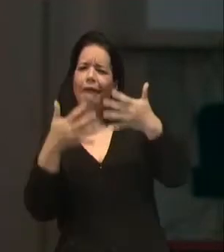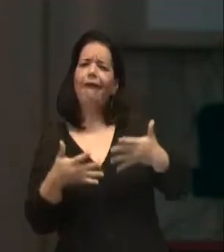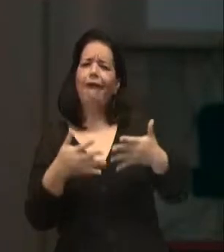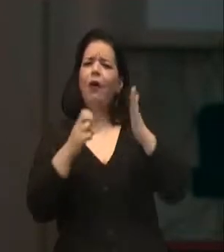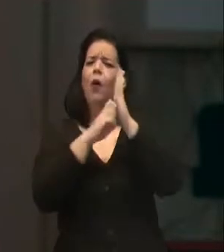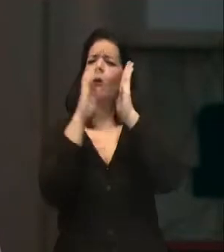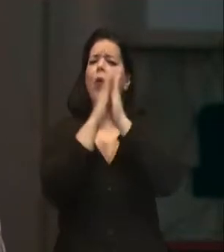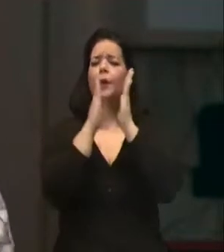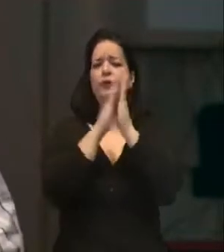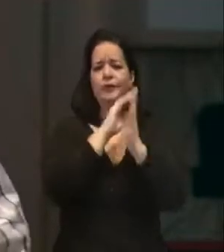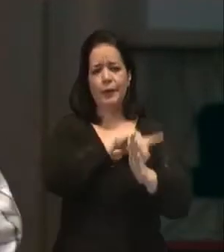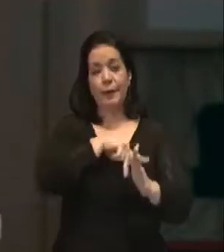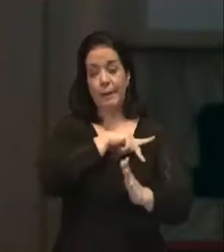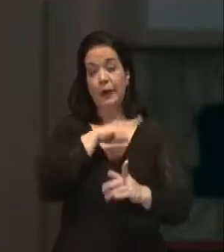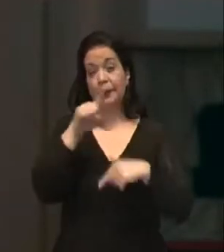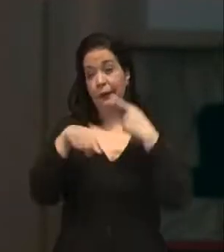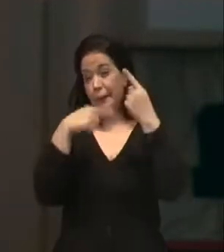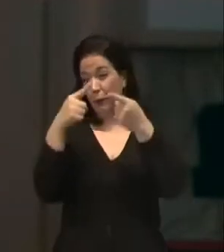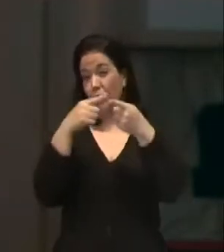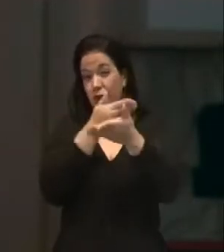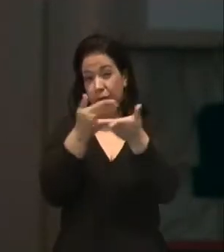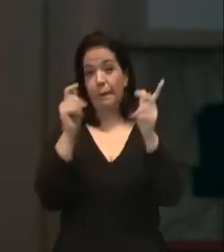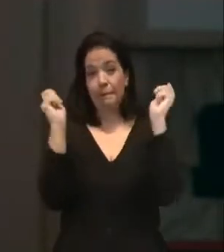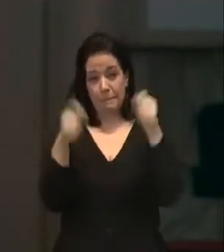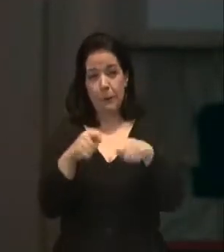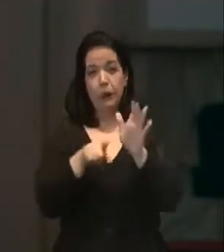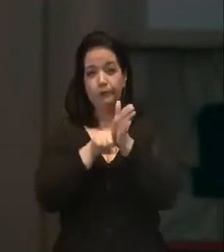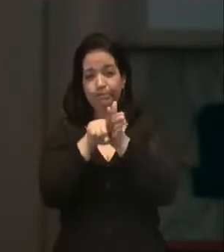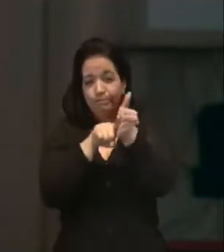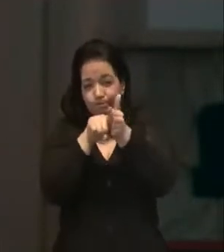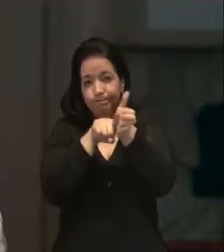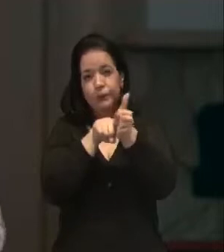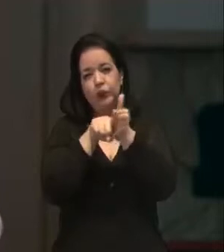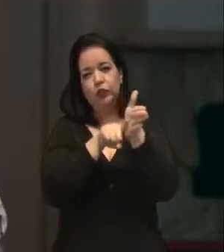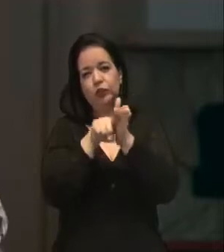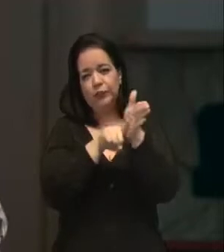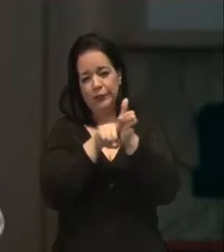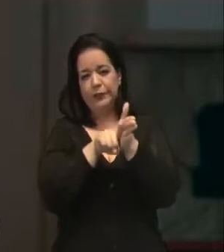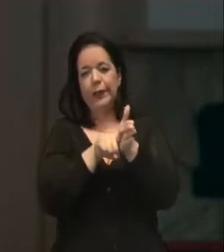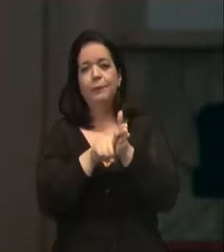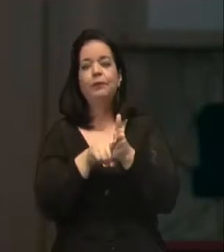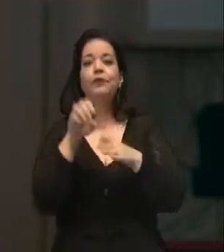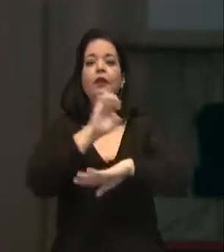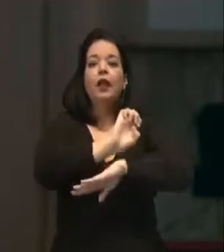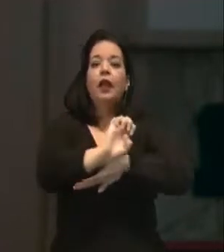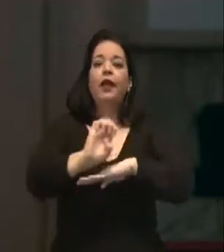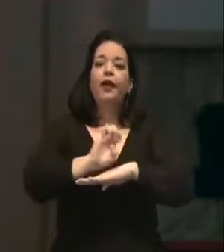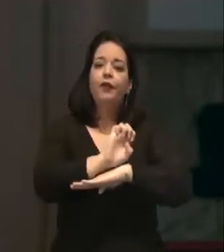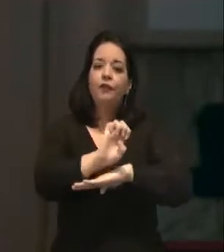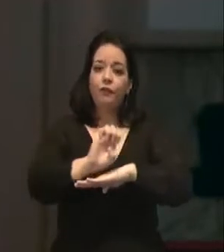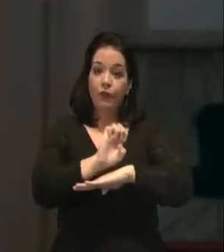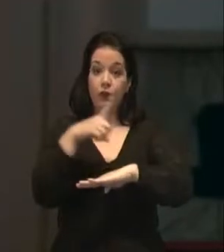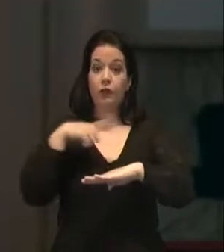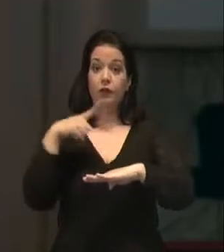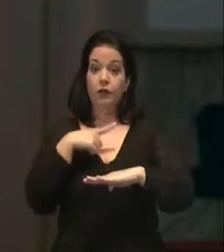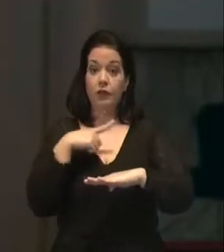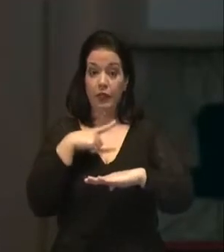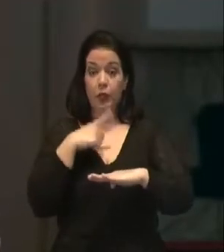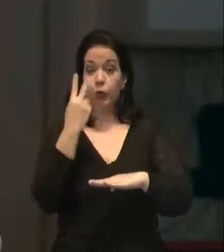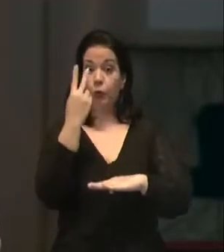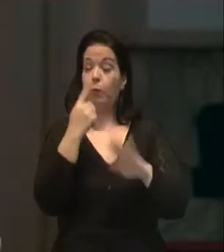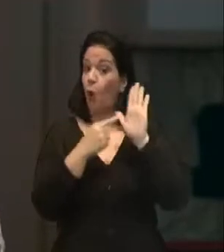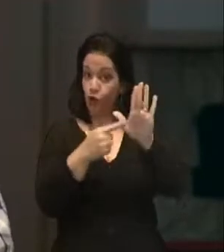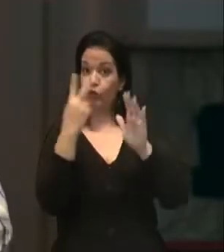depois pesquisar todas as orações que Paulo faz em suas cartas. Aqui em Efésios nós temos 2 registradas. Uma aqui no